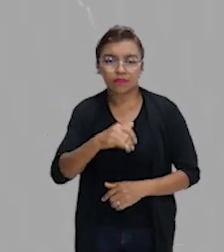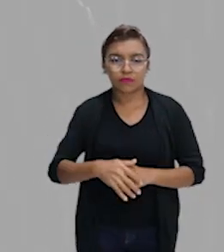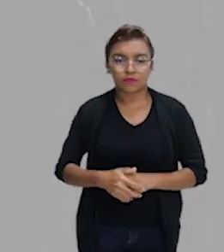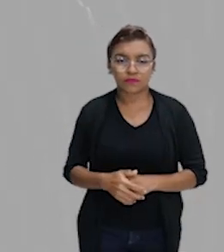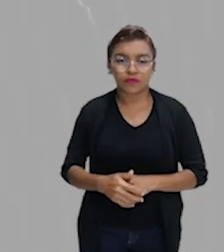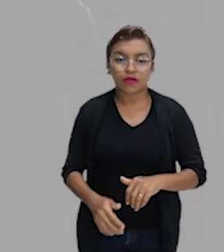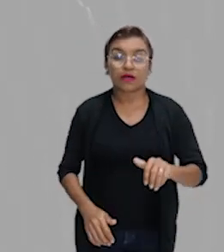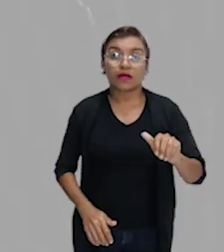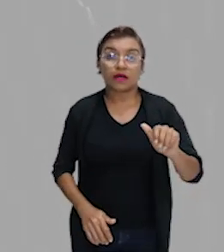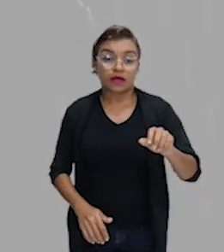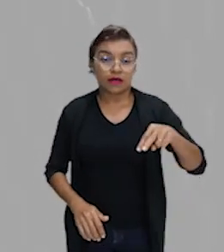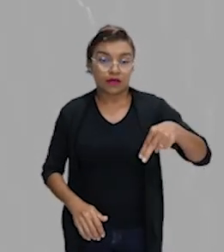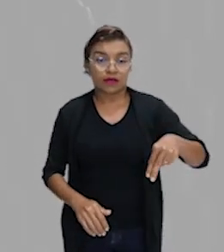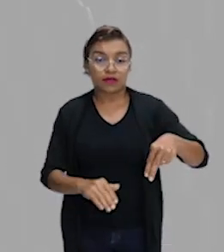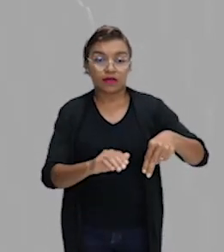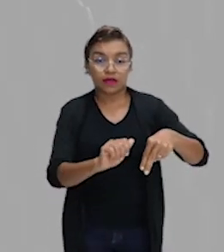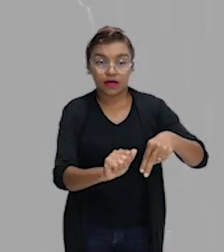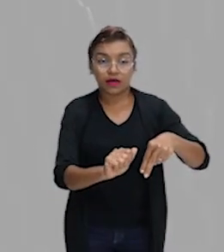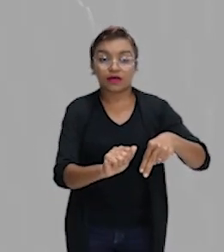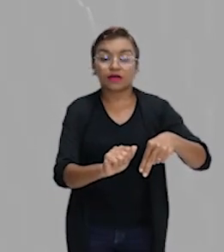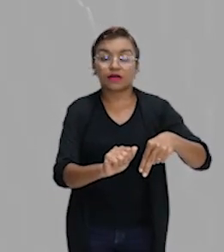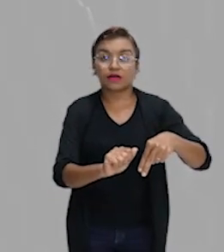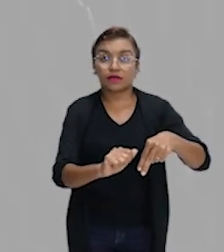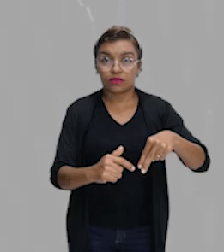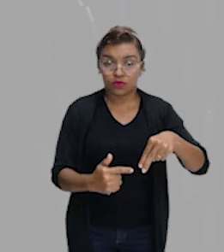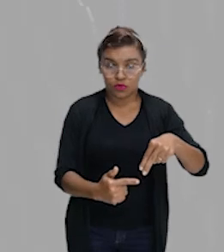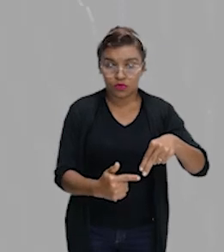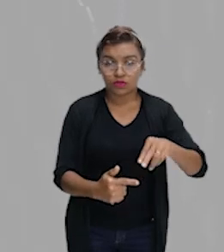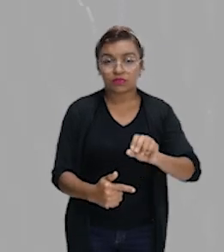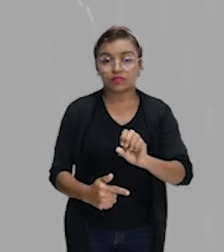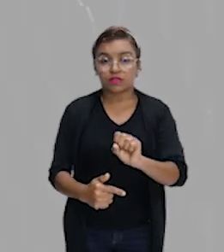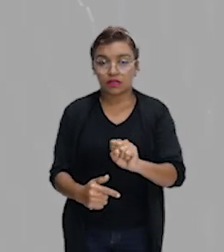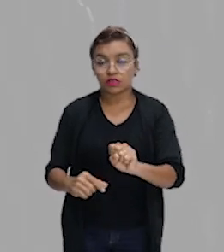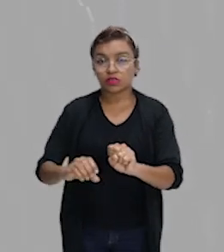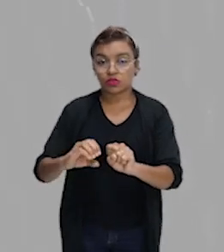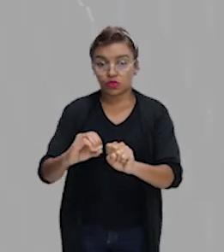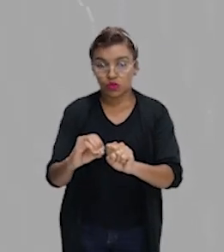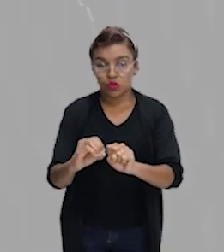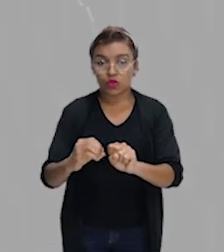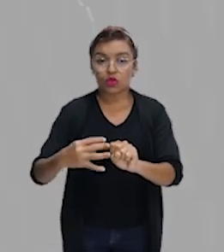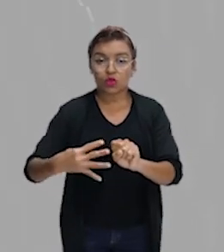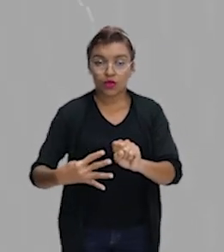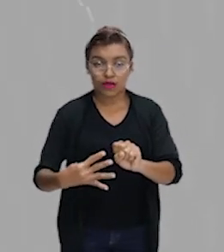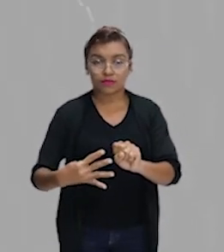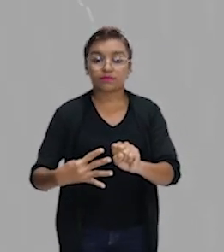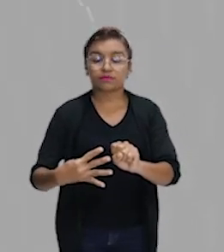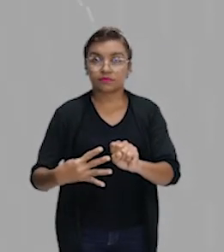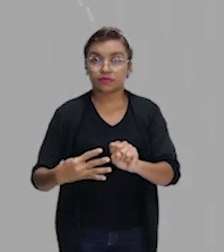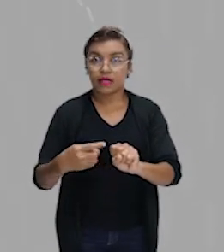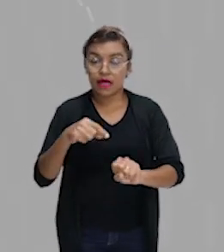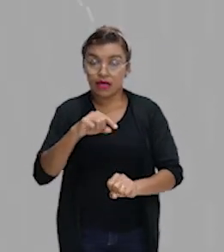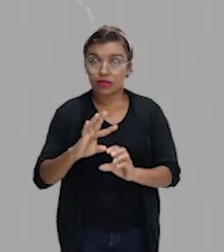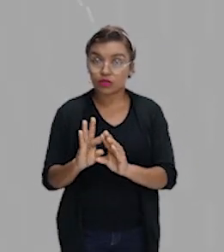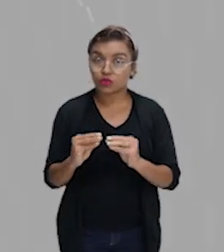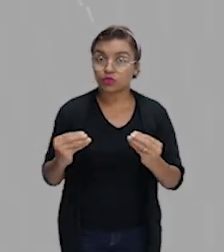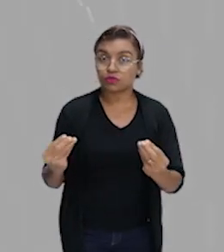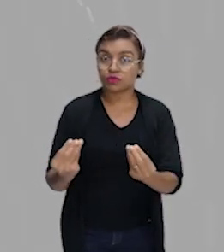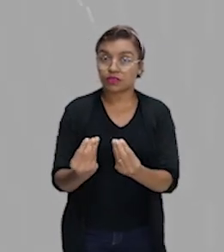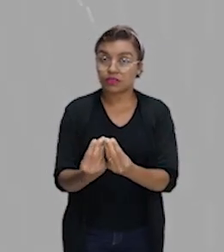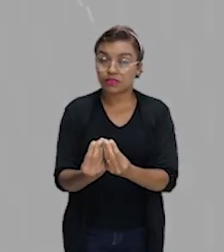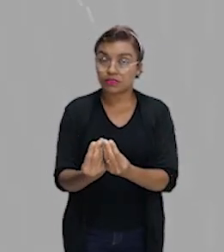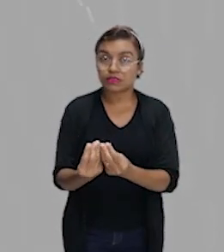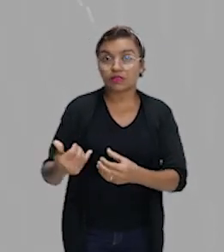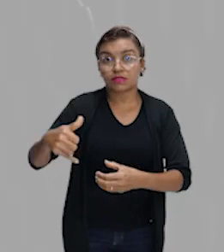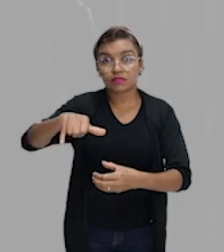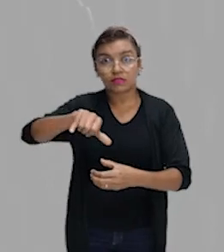Na2SO4, o sulfato de sódio. Essa substância, quando dissolvida em água, olha só os íons que